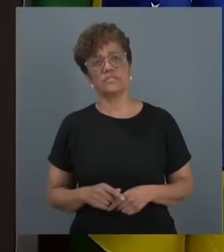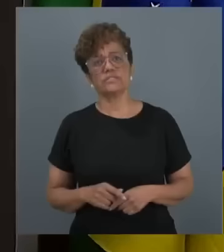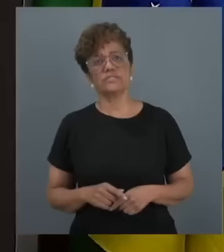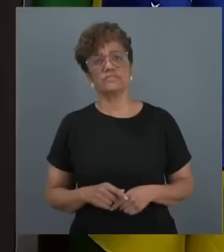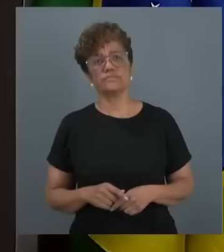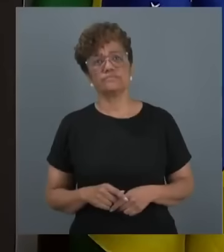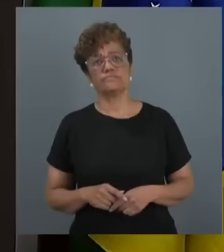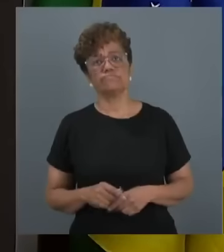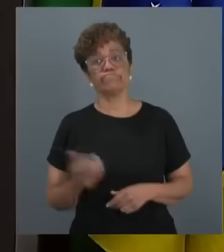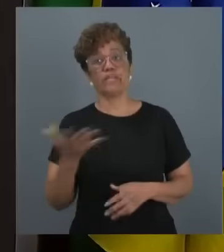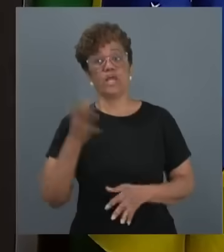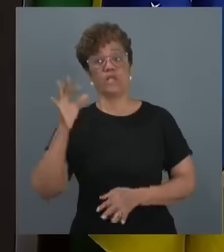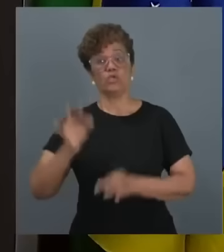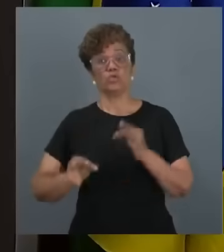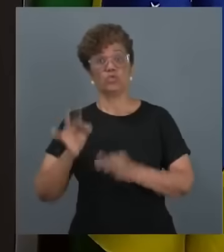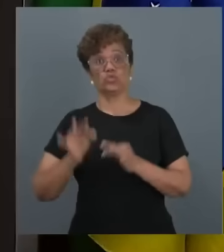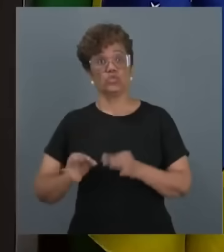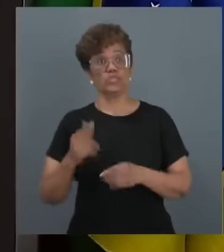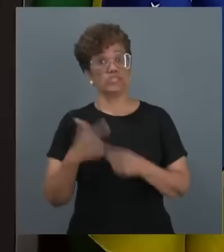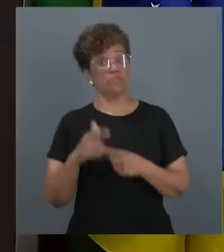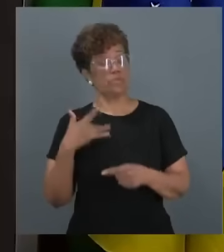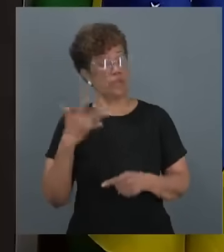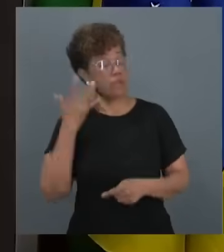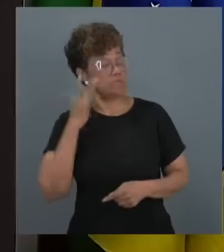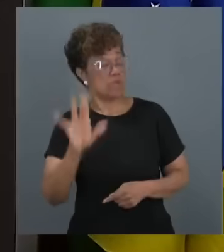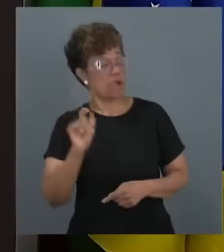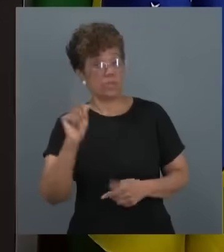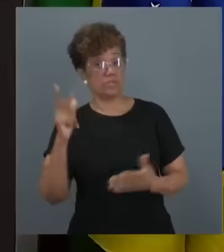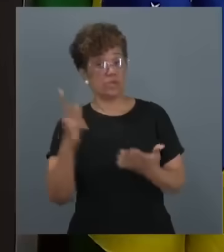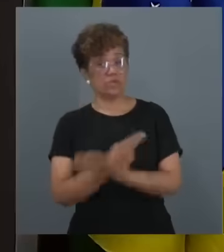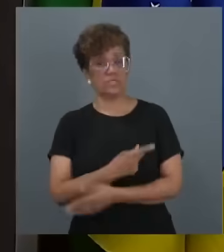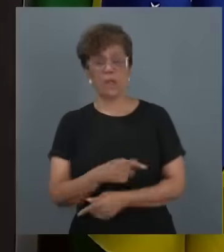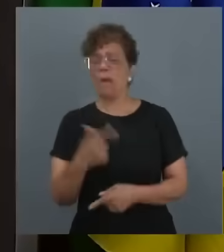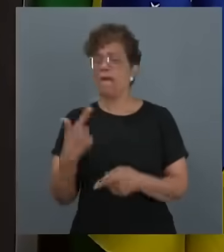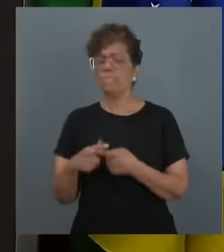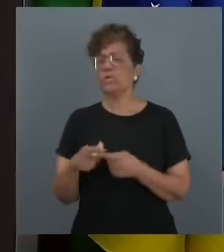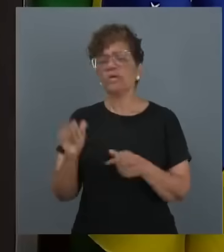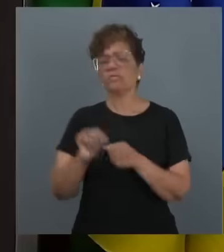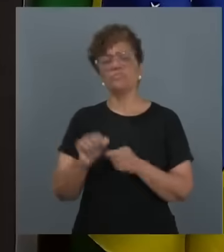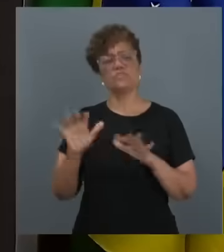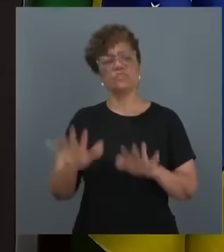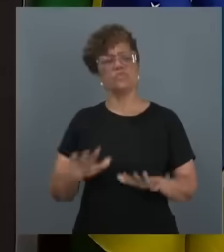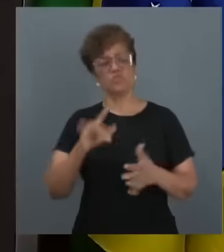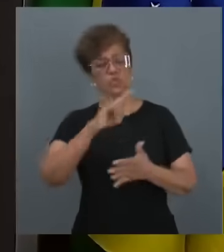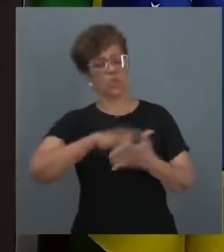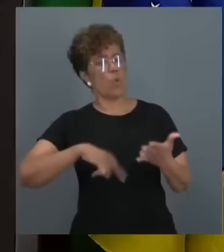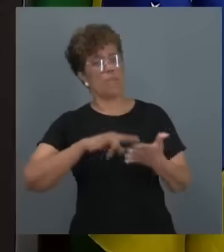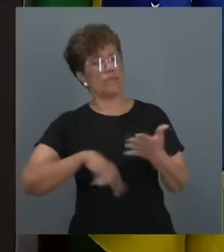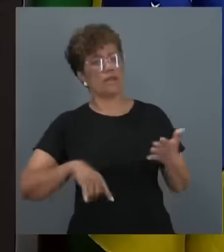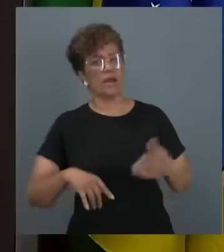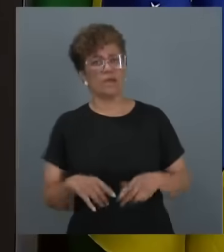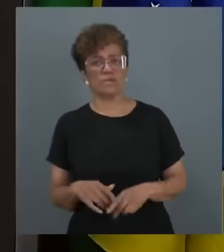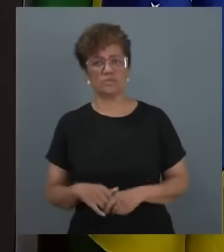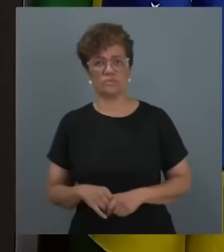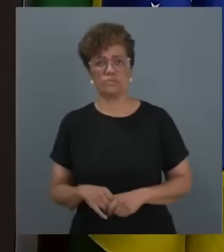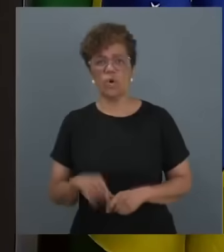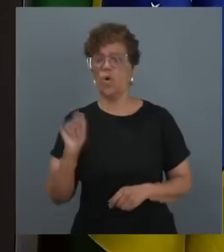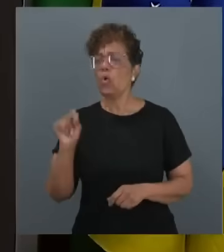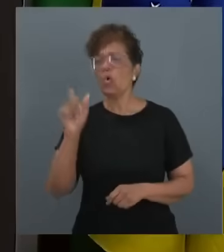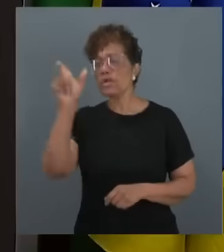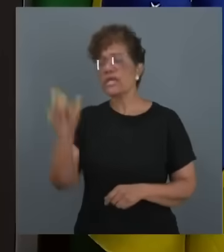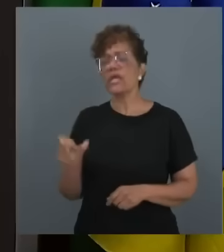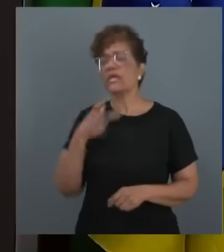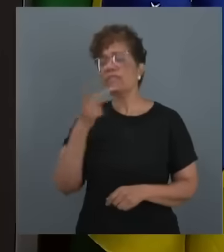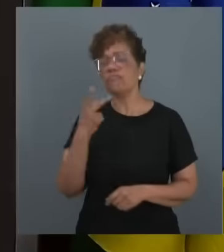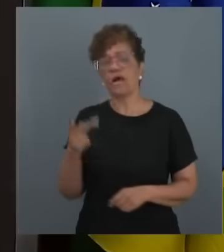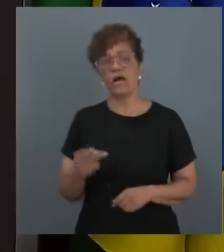sedentas por justiça, por saber o que está acontecendo. Por que estão fazendo isso com o documentário? O que é que ele fala? Isso